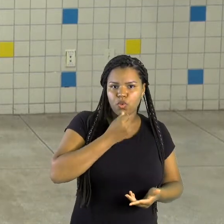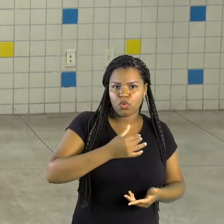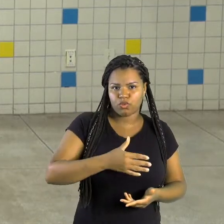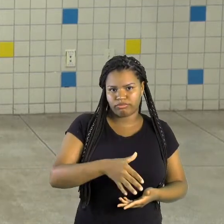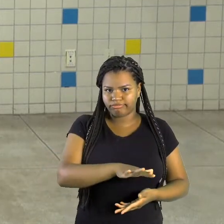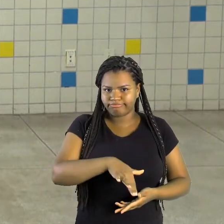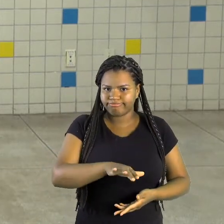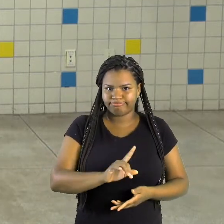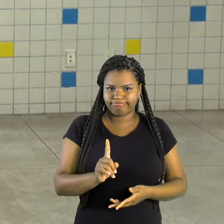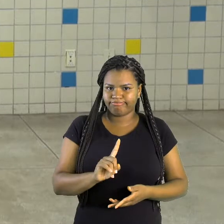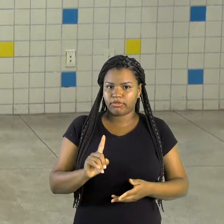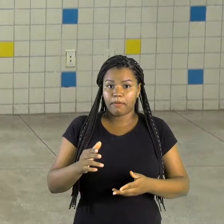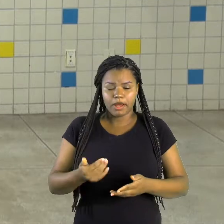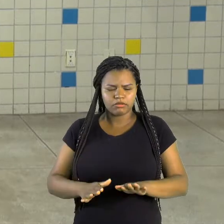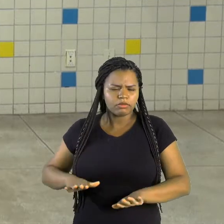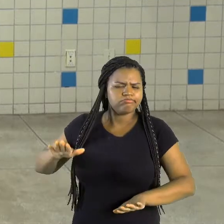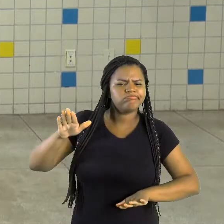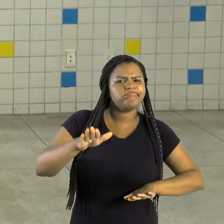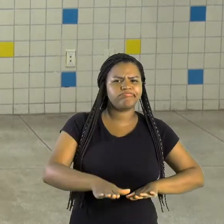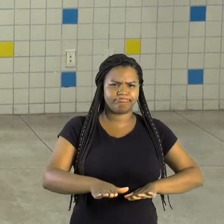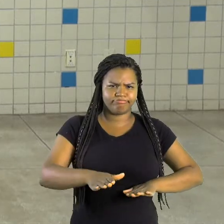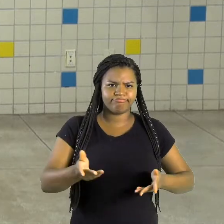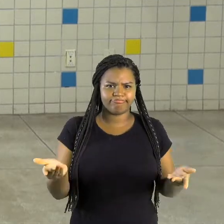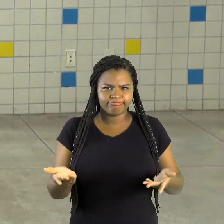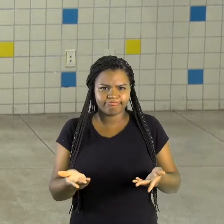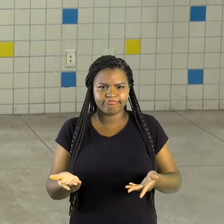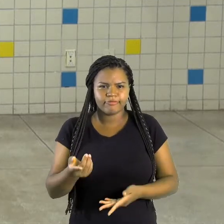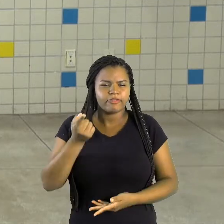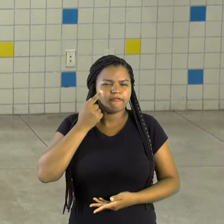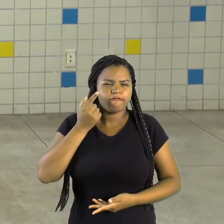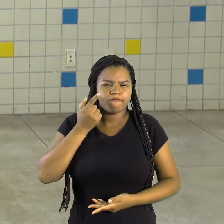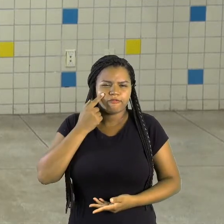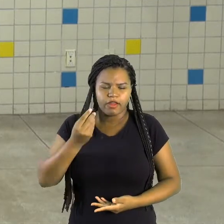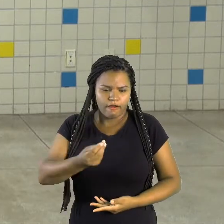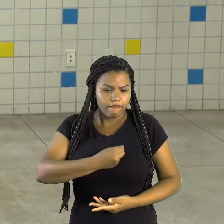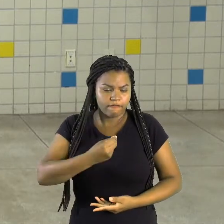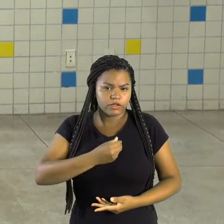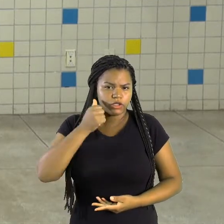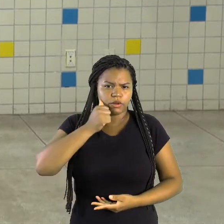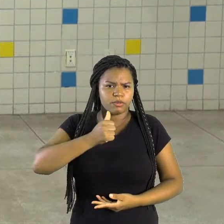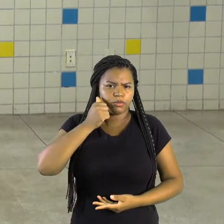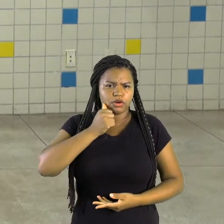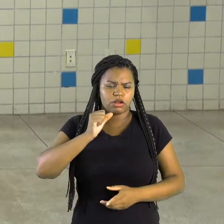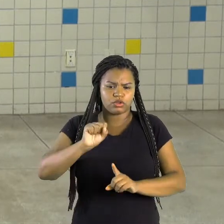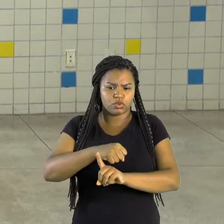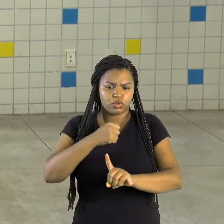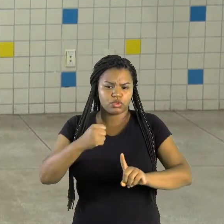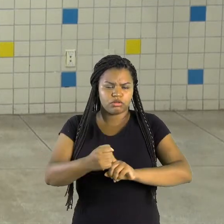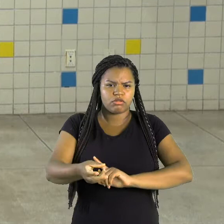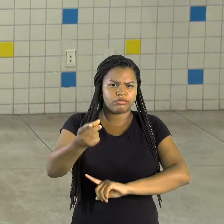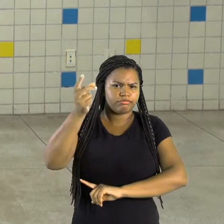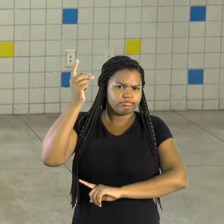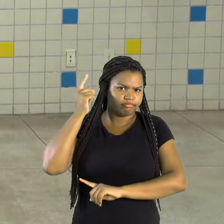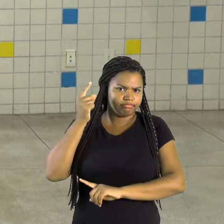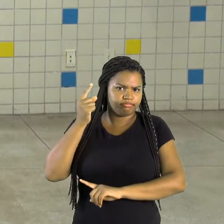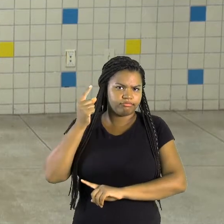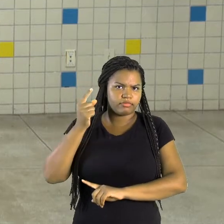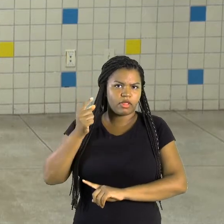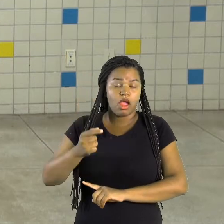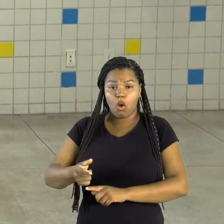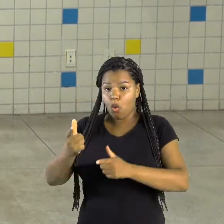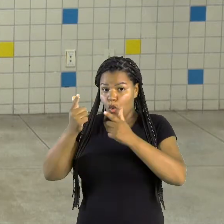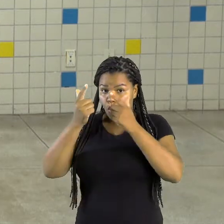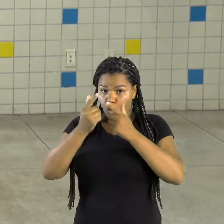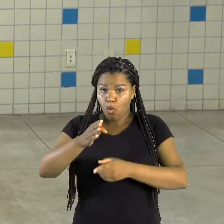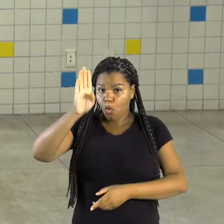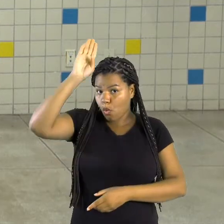passo adiante. Vamos ver agora a vida das mulheres nas sociedades antigas. Vamos pegar aqui Roma, Grécia